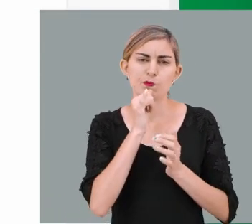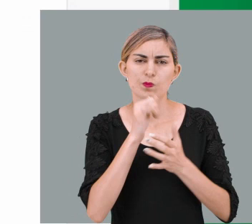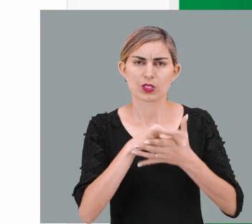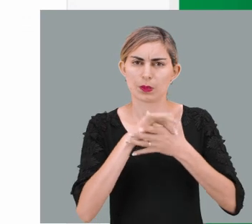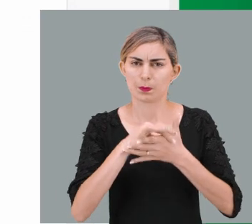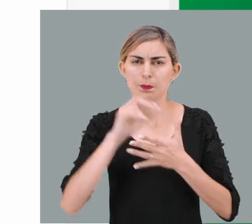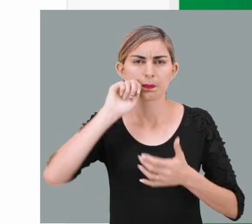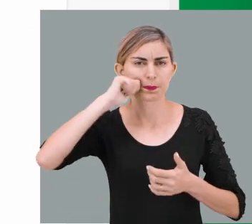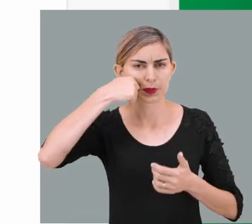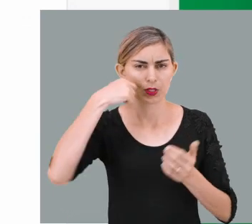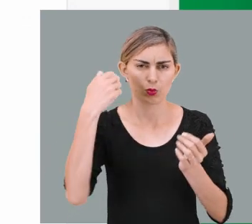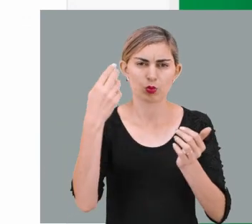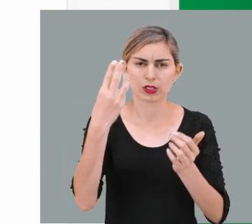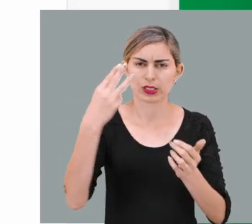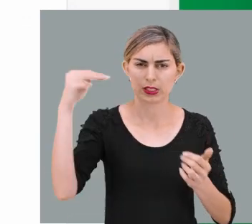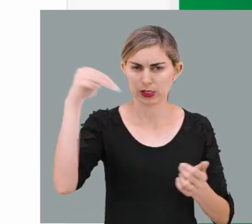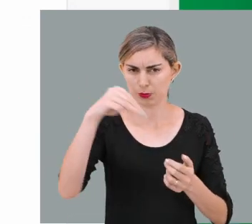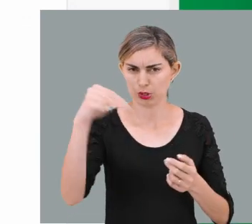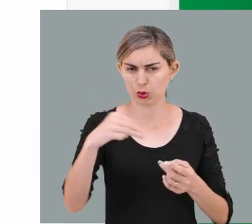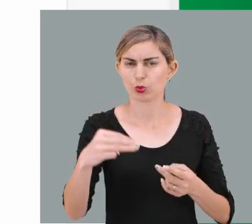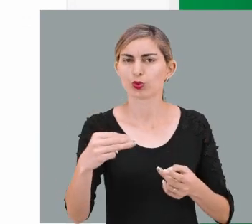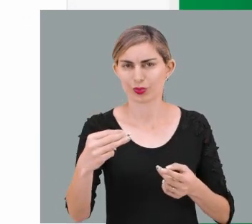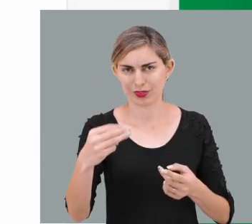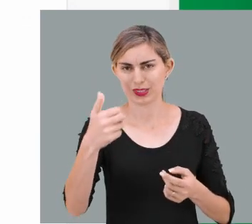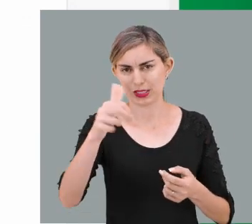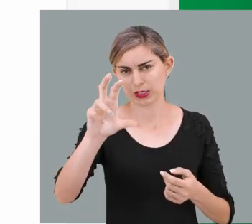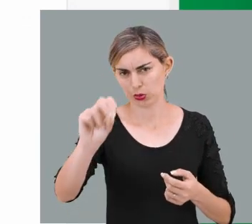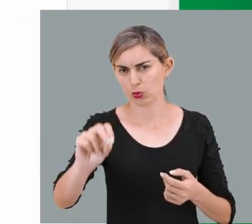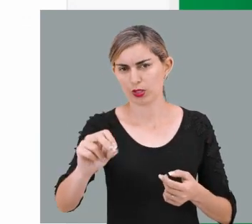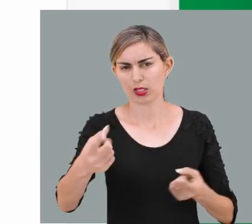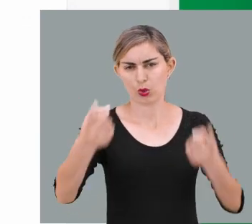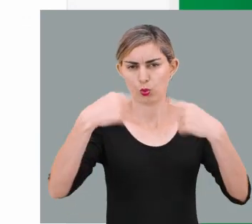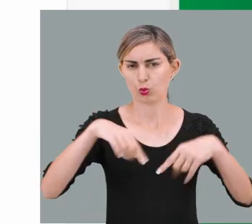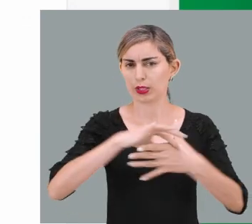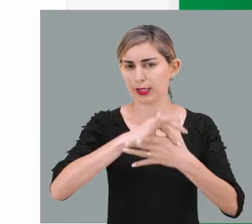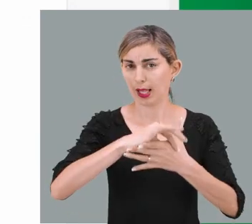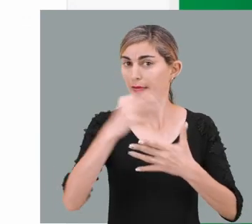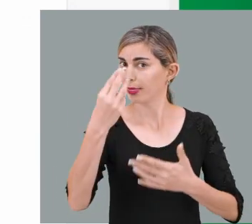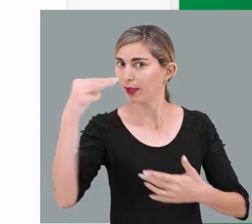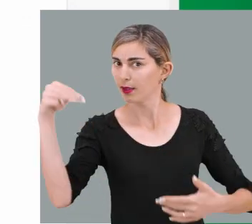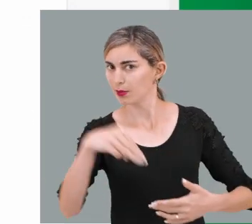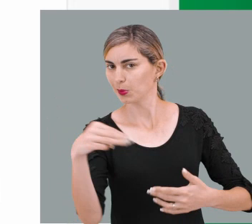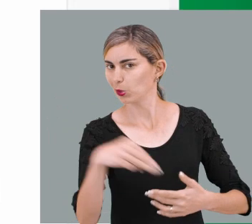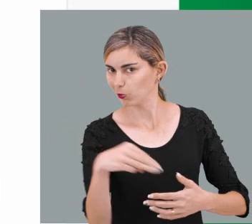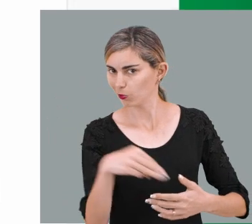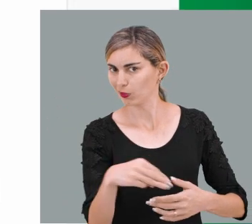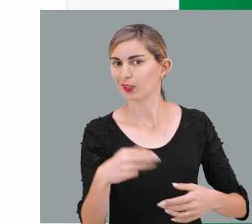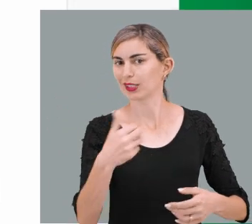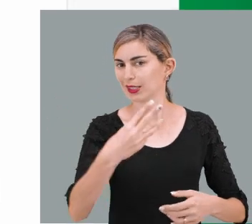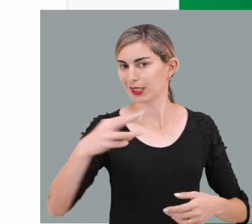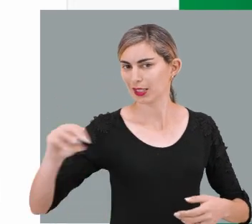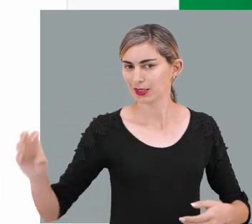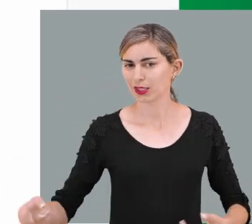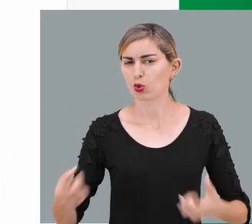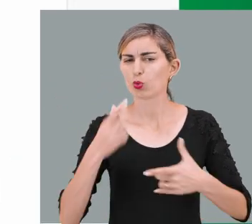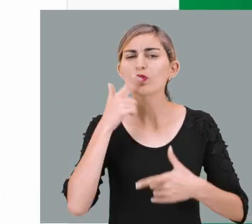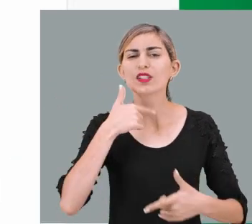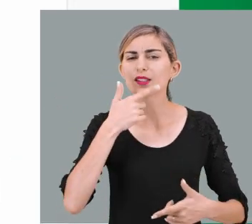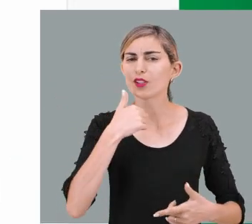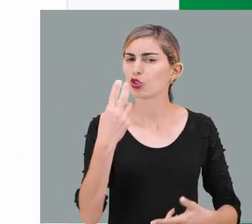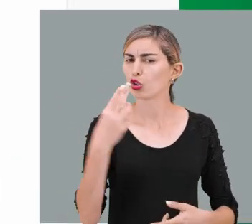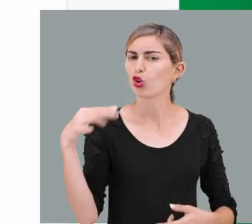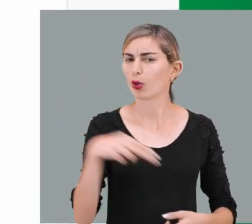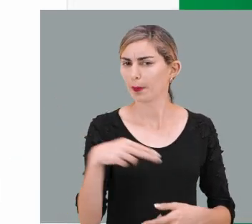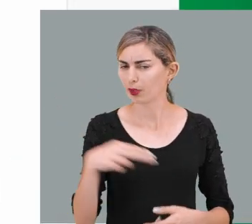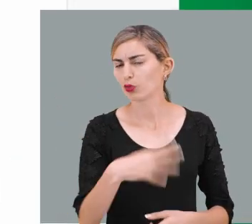o sanduíche de frango sendo produzido a 3 minutos, com a demanda de 150 unidades, o de carne, 3 minutos, com a demanda de 300, e o de